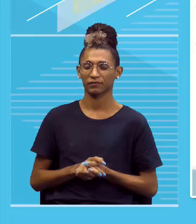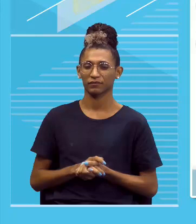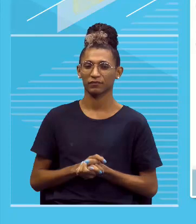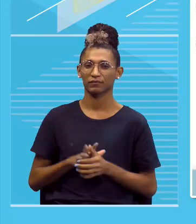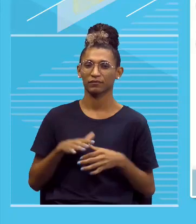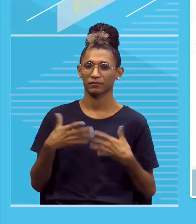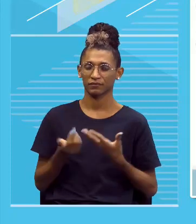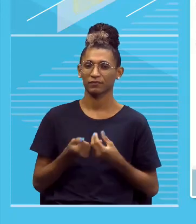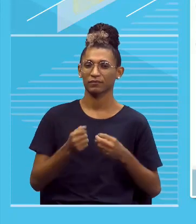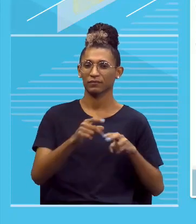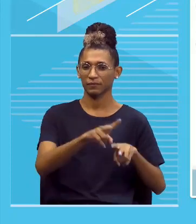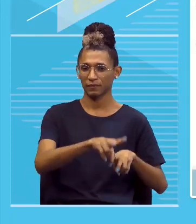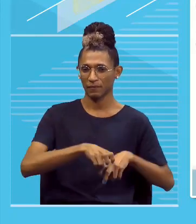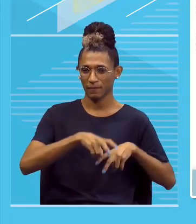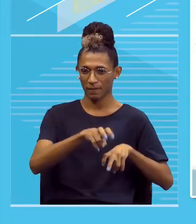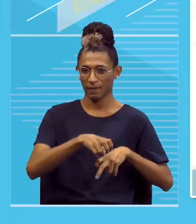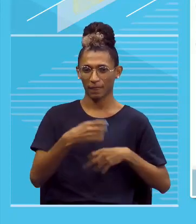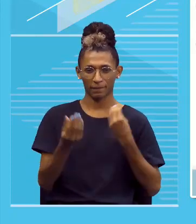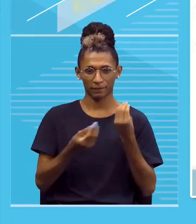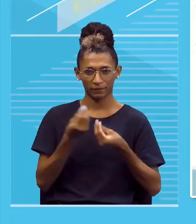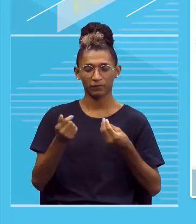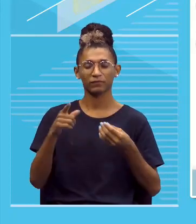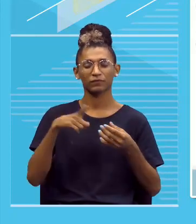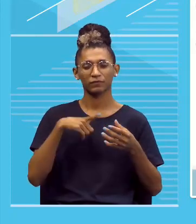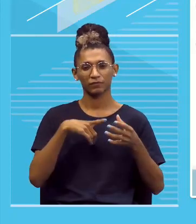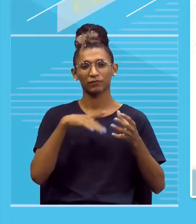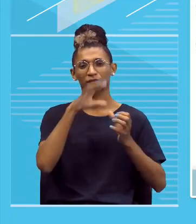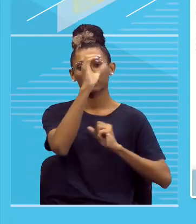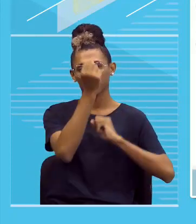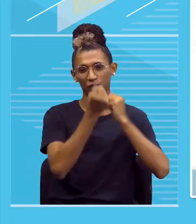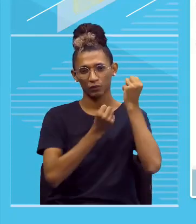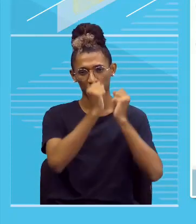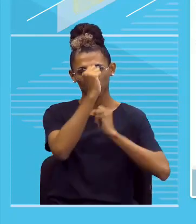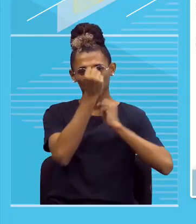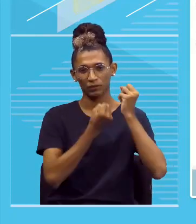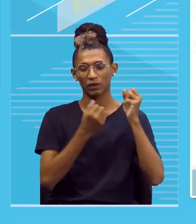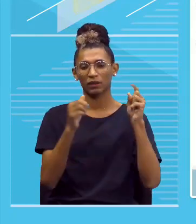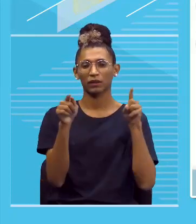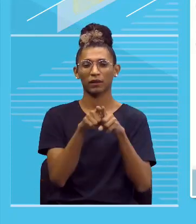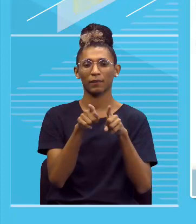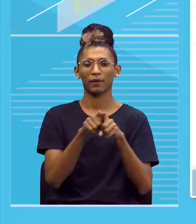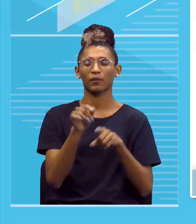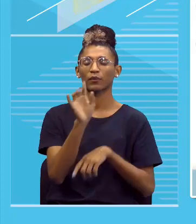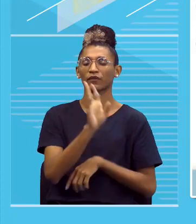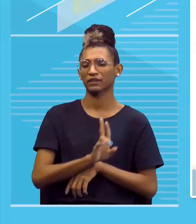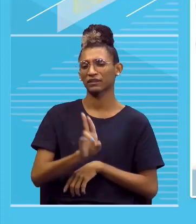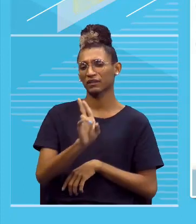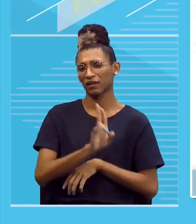no Campo se tem universidade